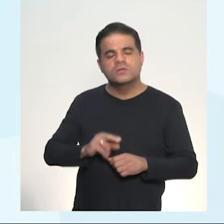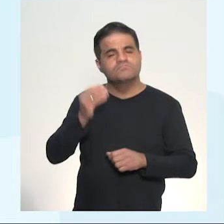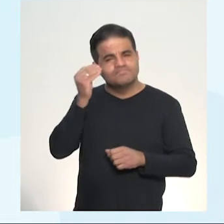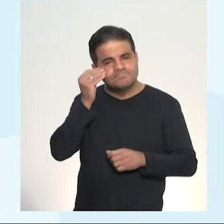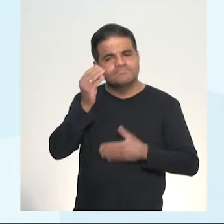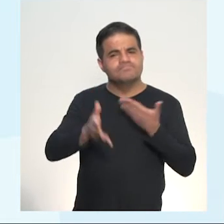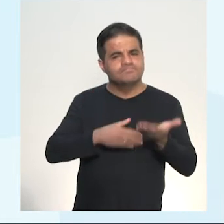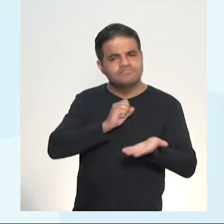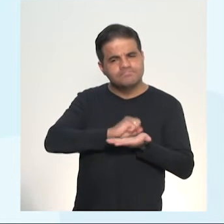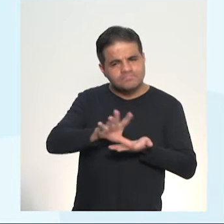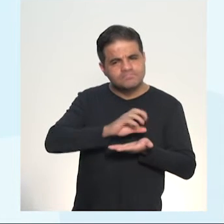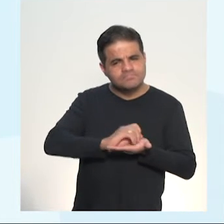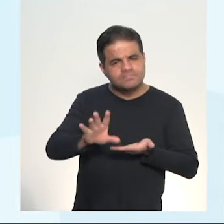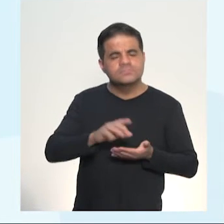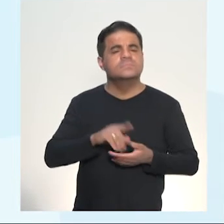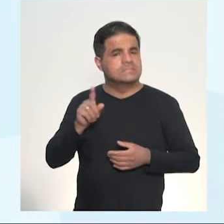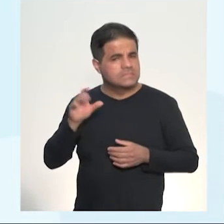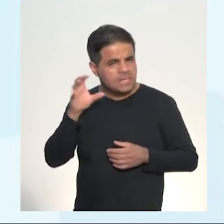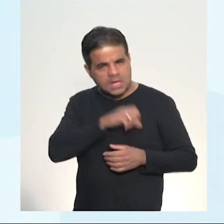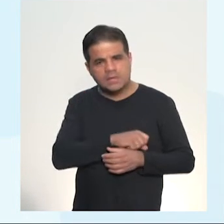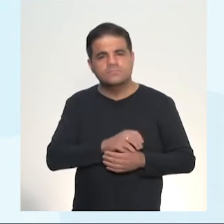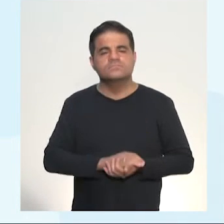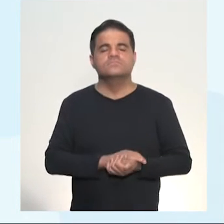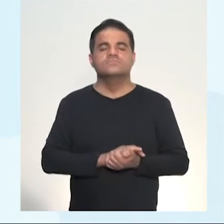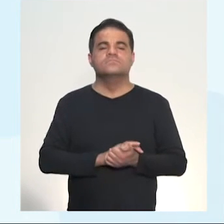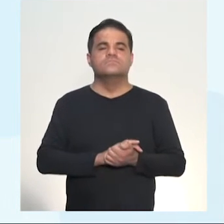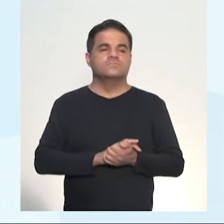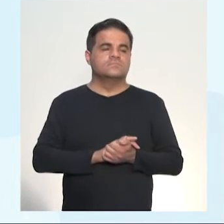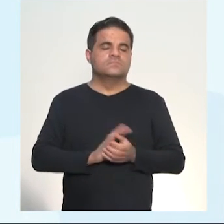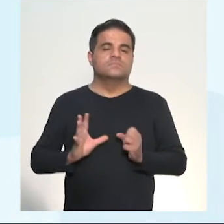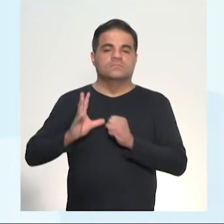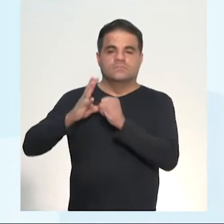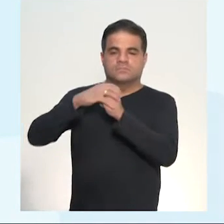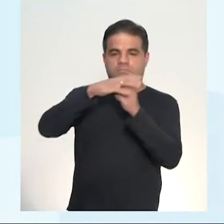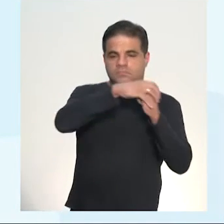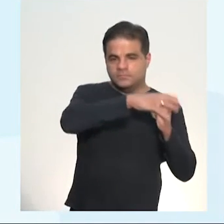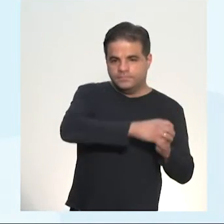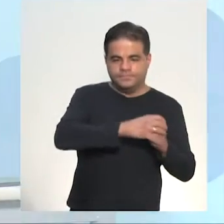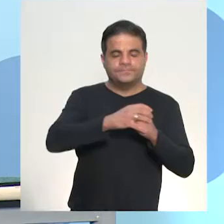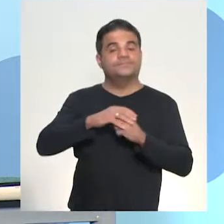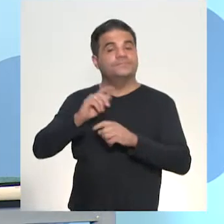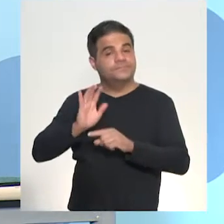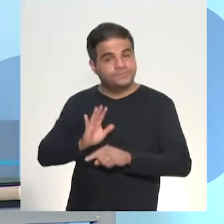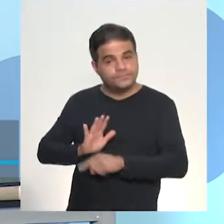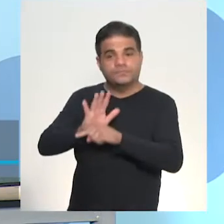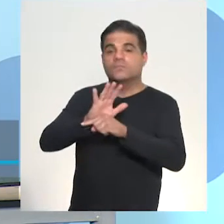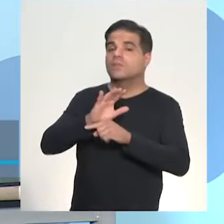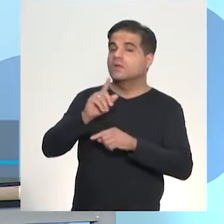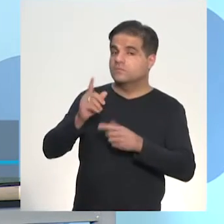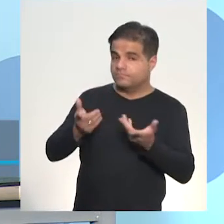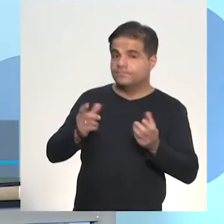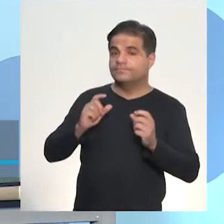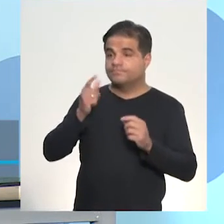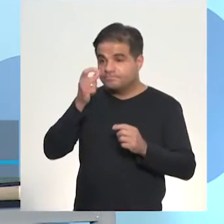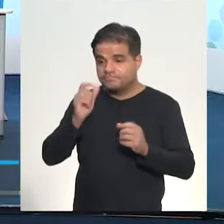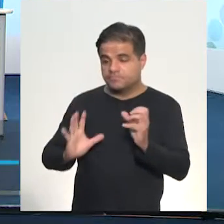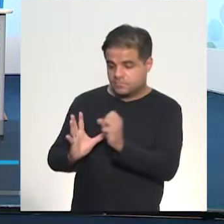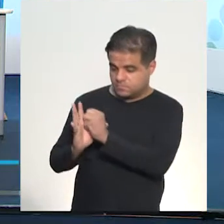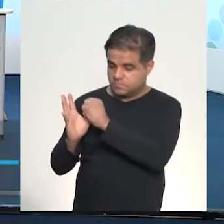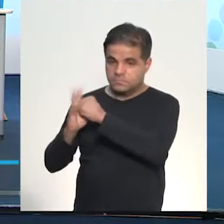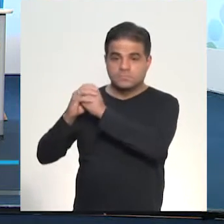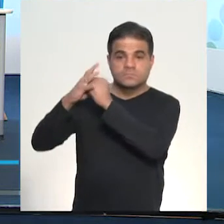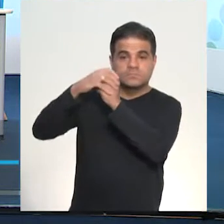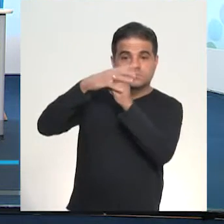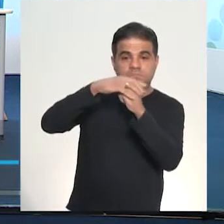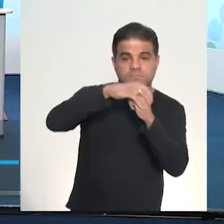debatendo já o está assunto. colocando aqui, ó, problemas são na cadeia ligeiros. alimentar, eles podem prever alterações ambientais. Olha que legal. Deve desequilíbrio ter assistido